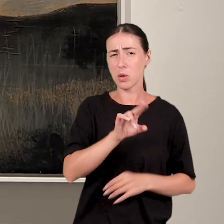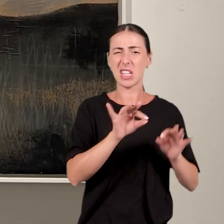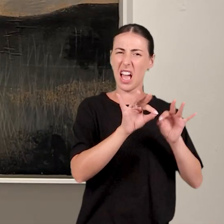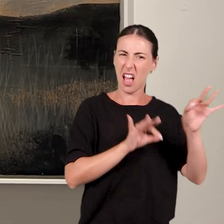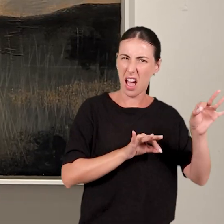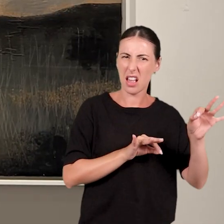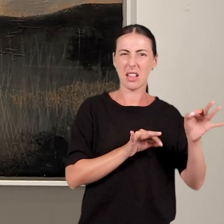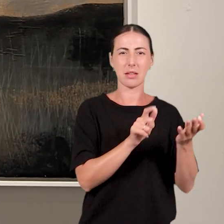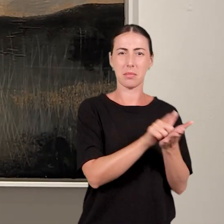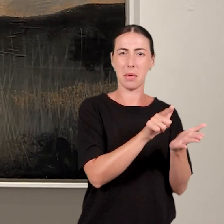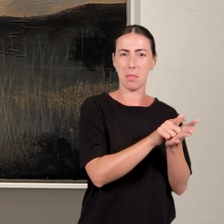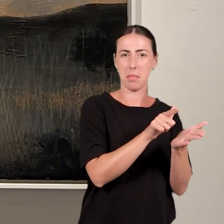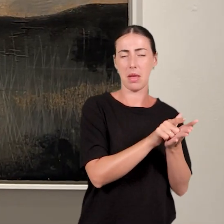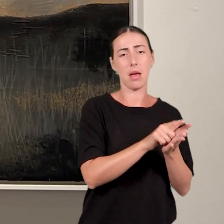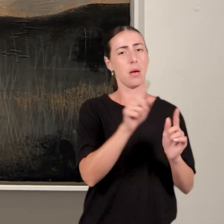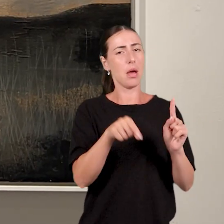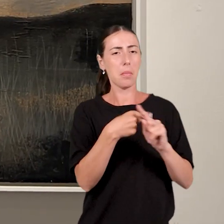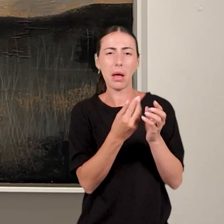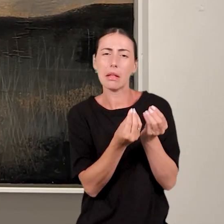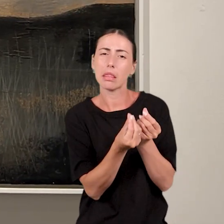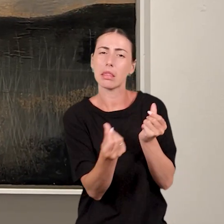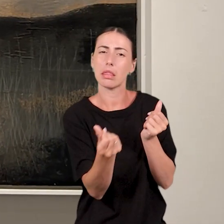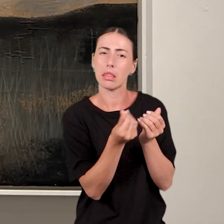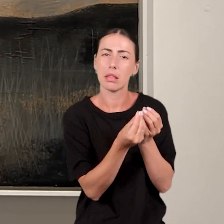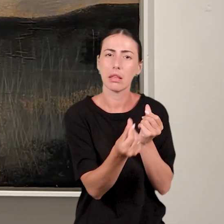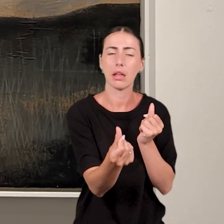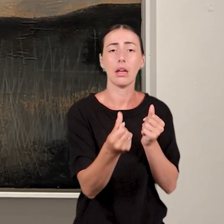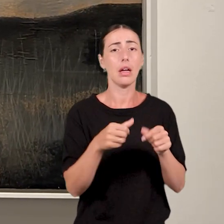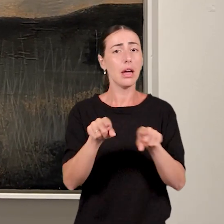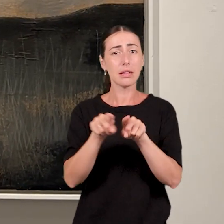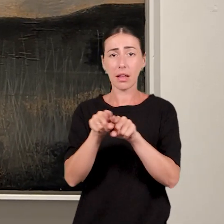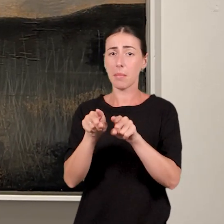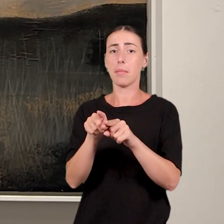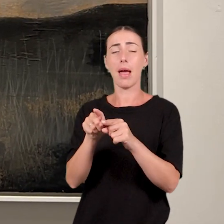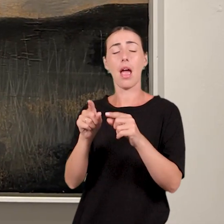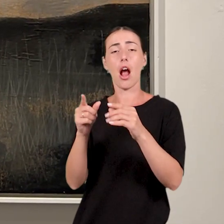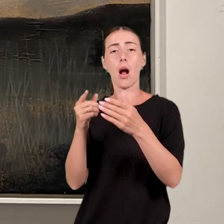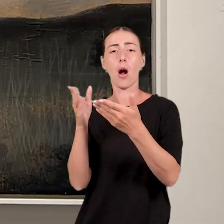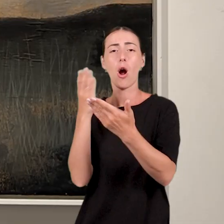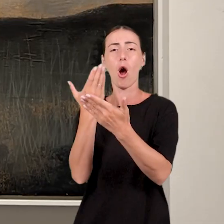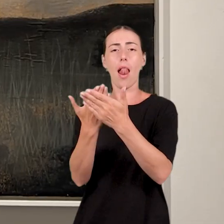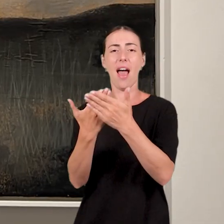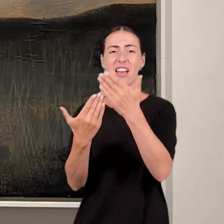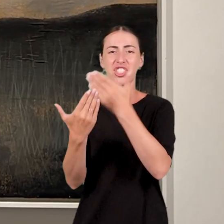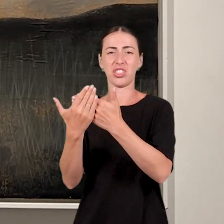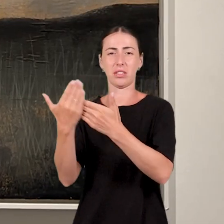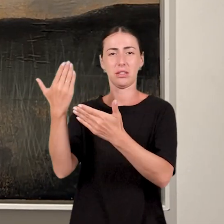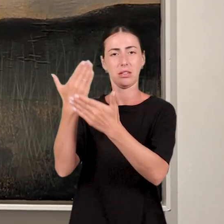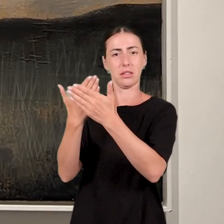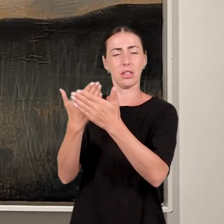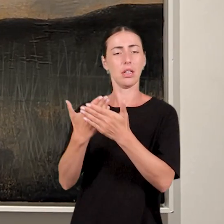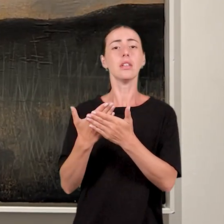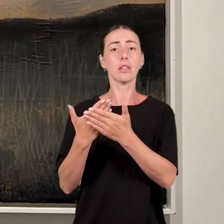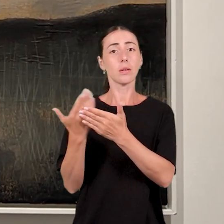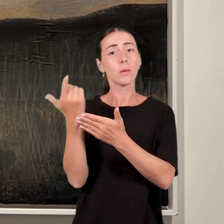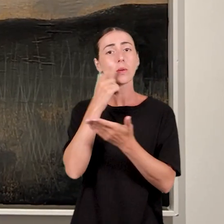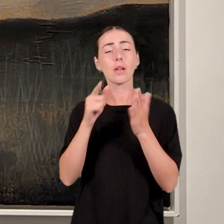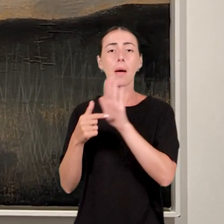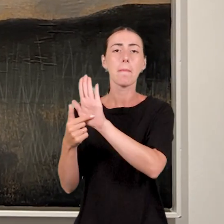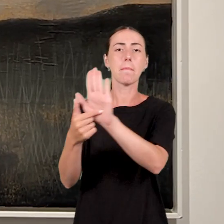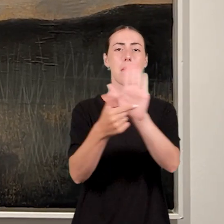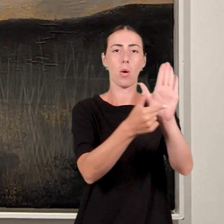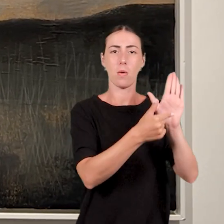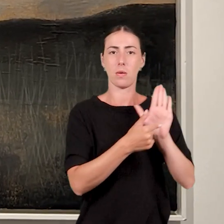de rasuras, desgastes, ampliações ou colagens, o artista trava sua batalha no território em que